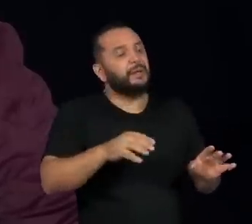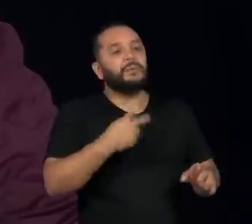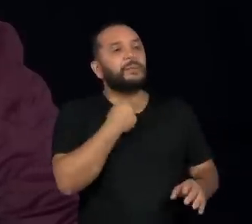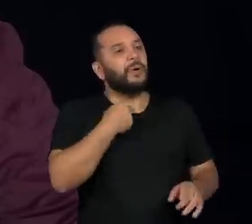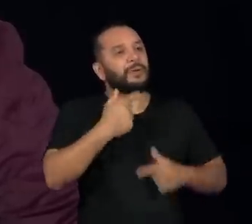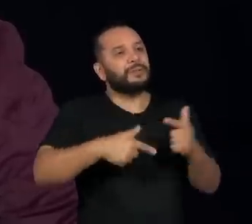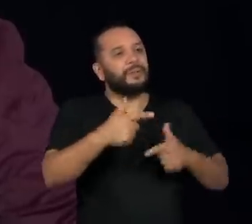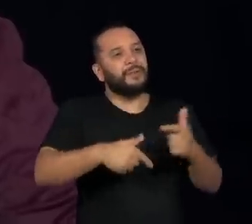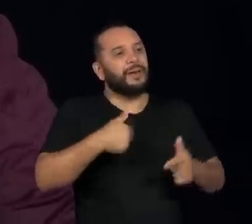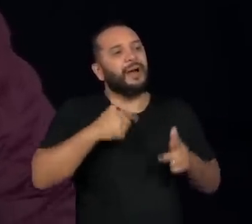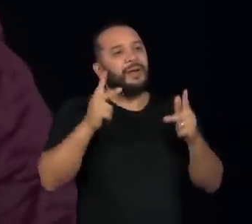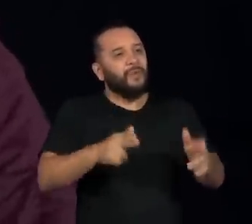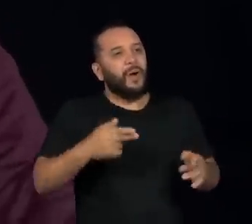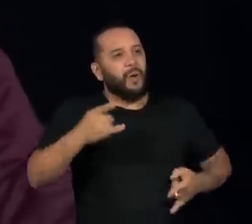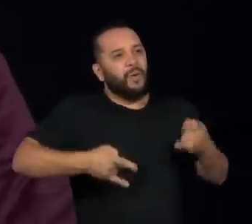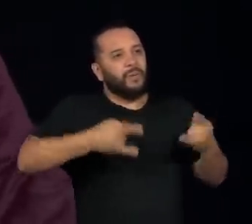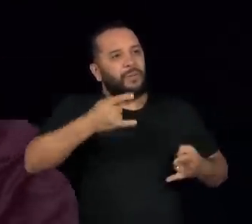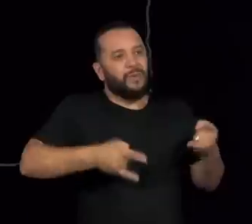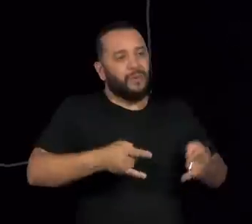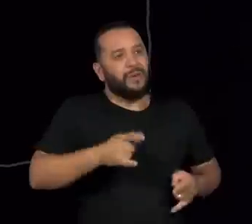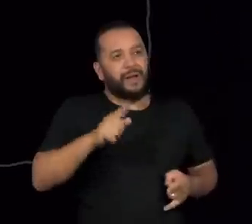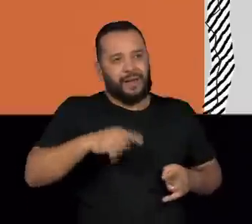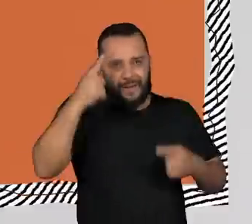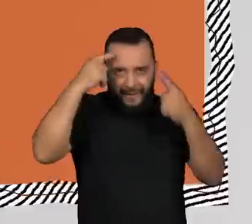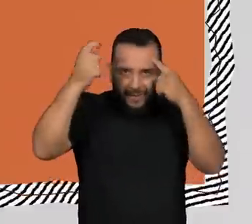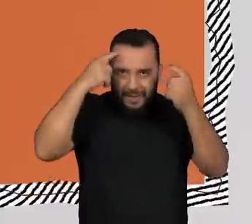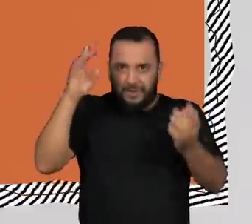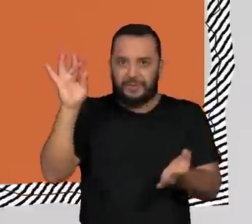a criatividade né A originalidade